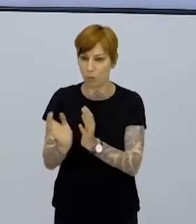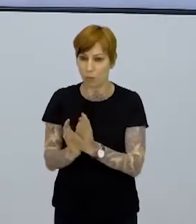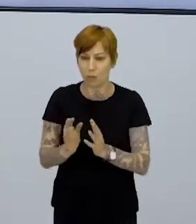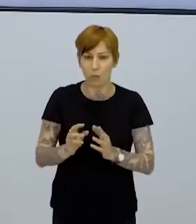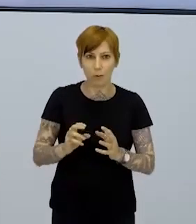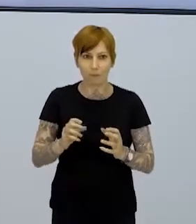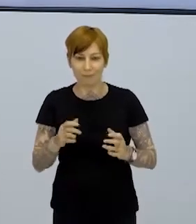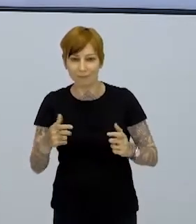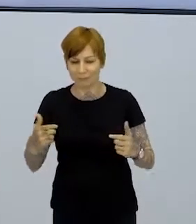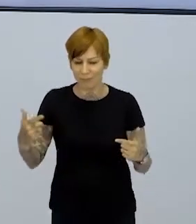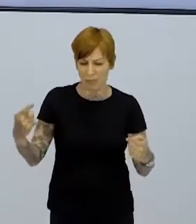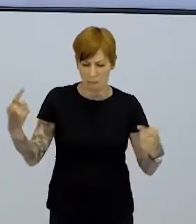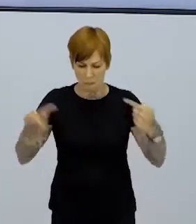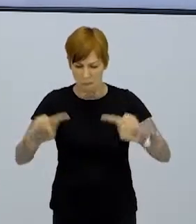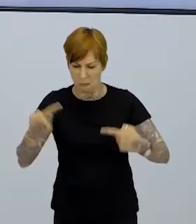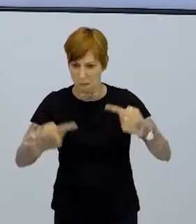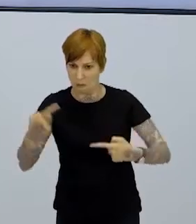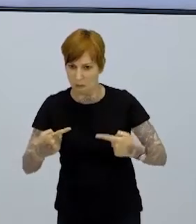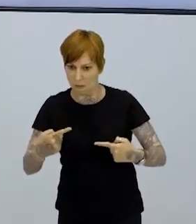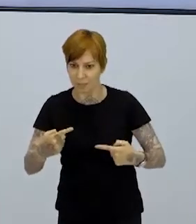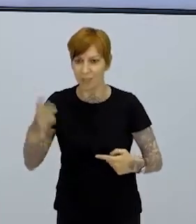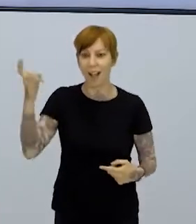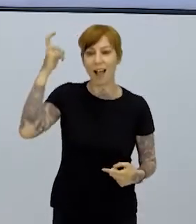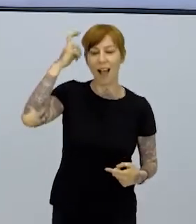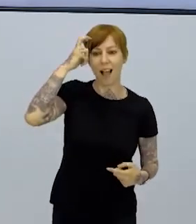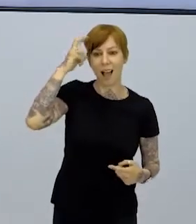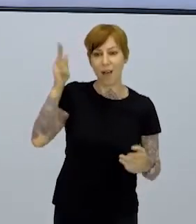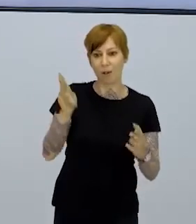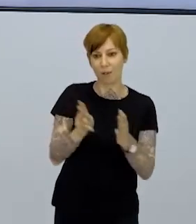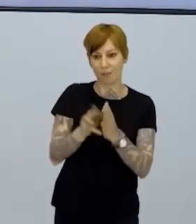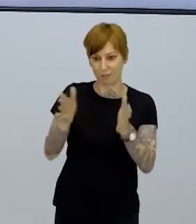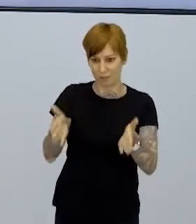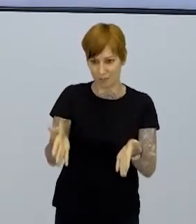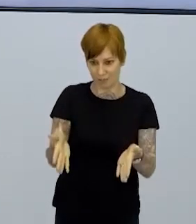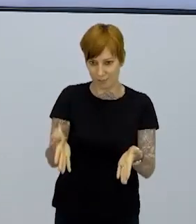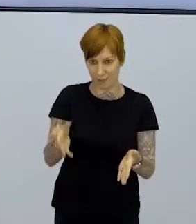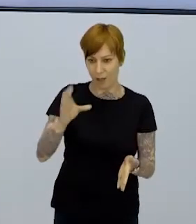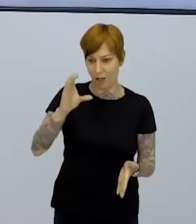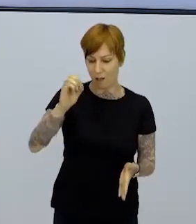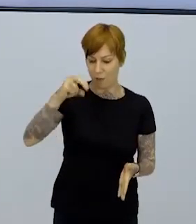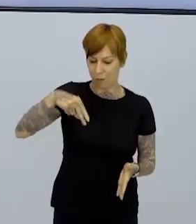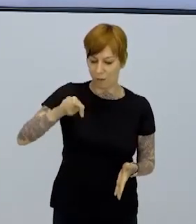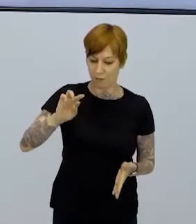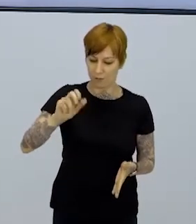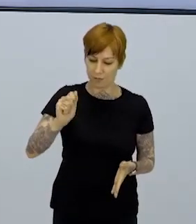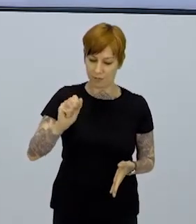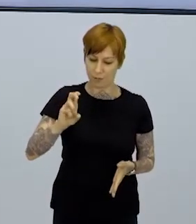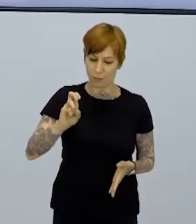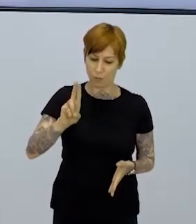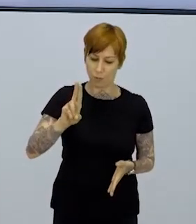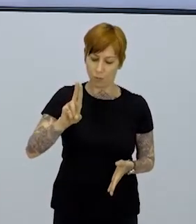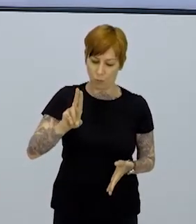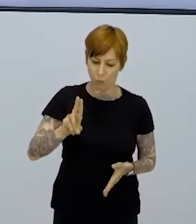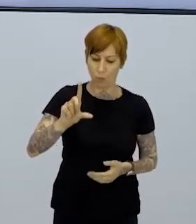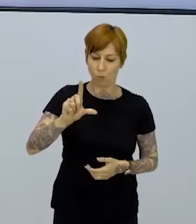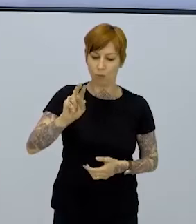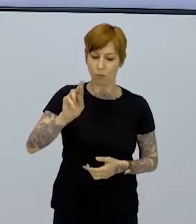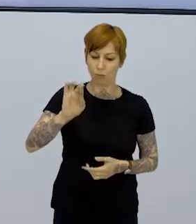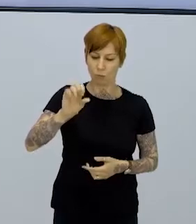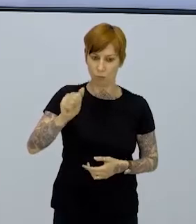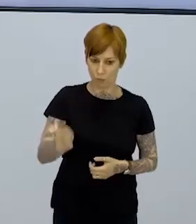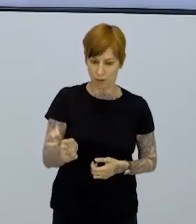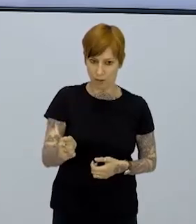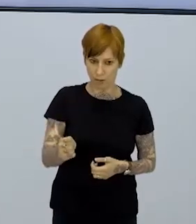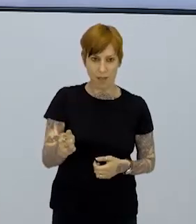ir pensando junto, tá? O que acontece? A tribo urbana e a contracultura, elas andam próximas, só que